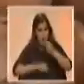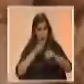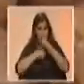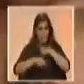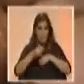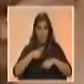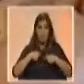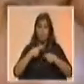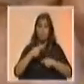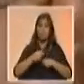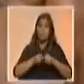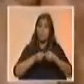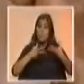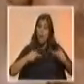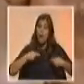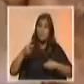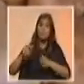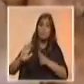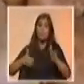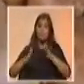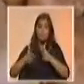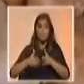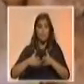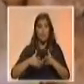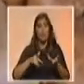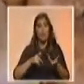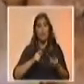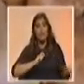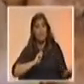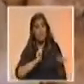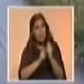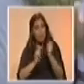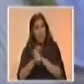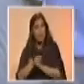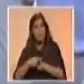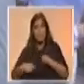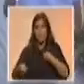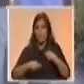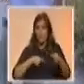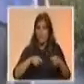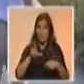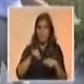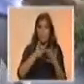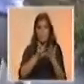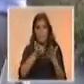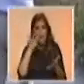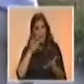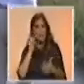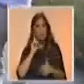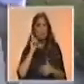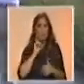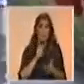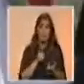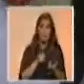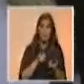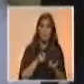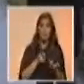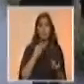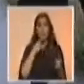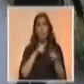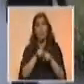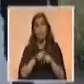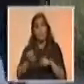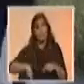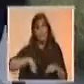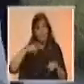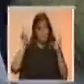custos de produção e a extrema volatilidade do mercado. Foi destacada também a necessidade de uma maior política verde. Há